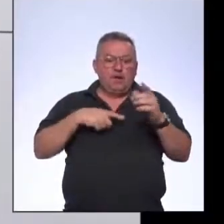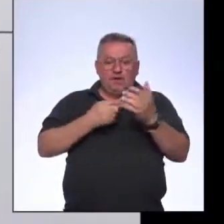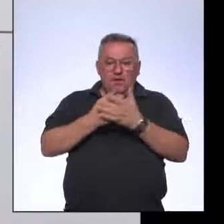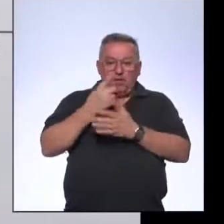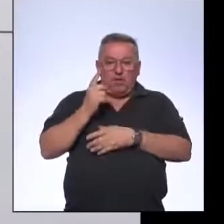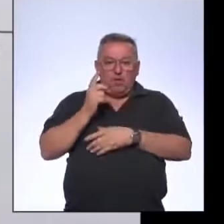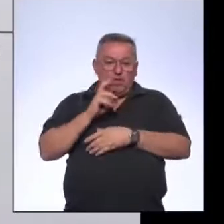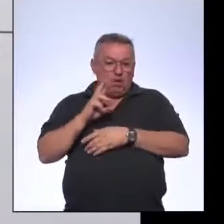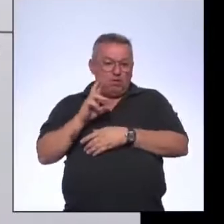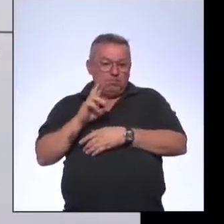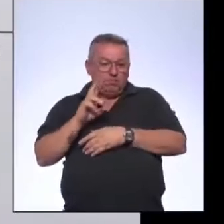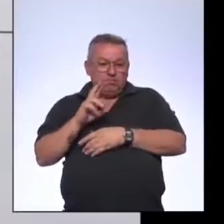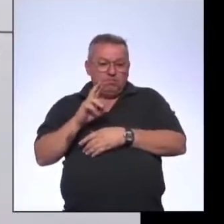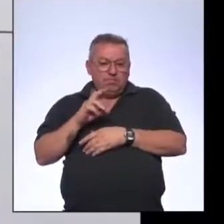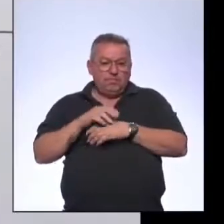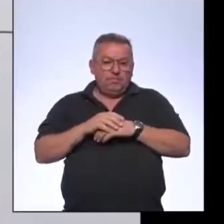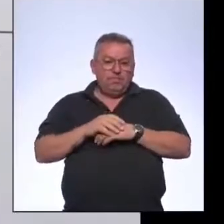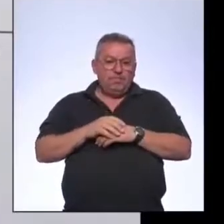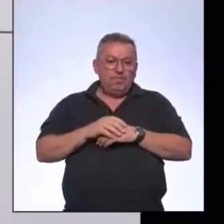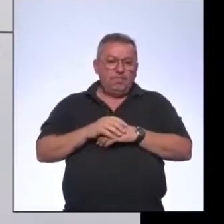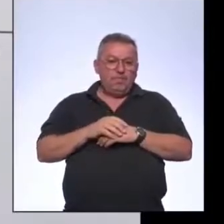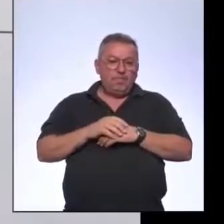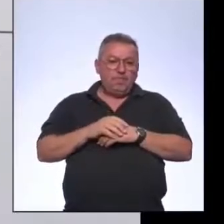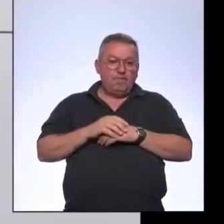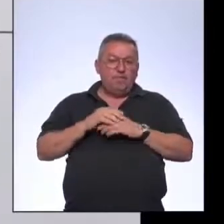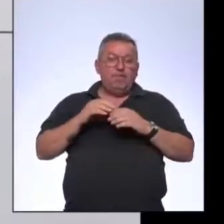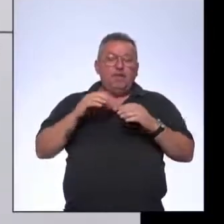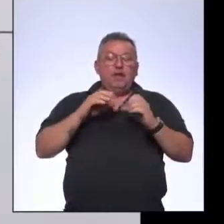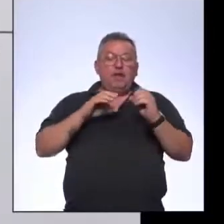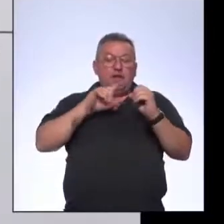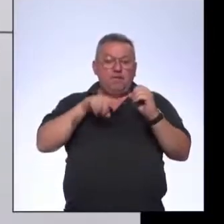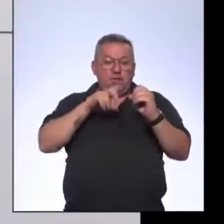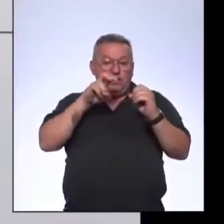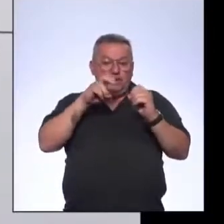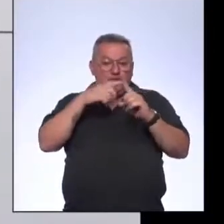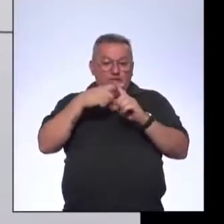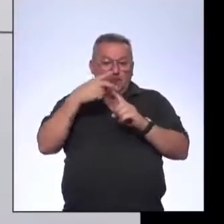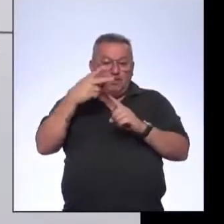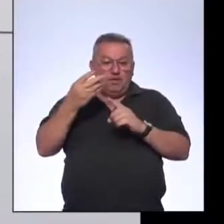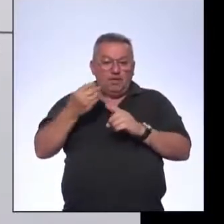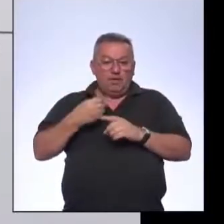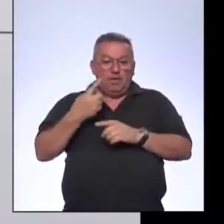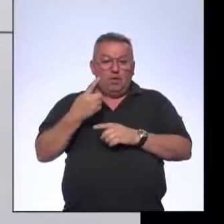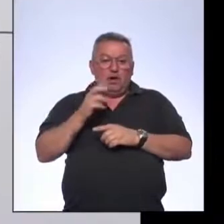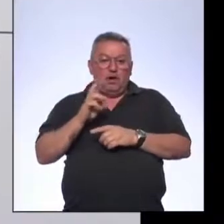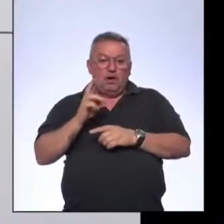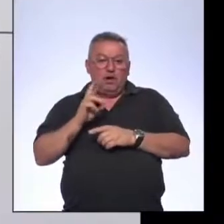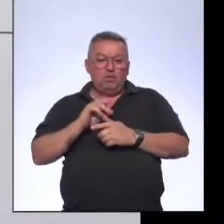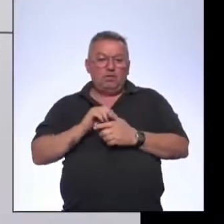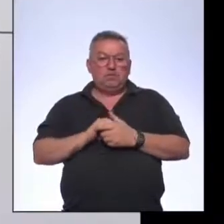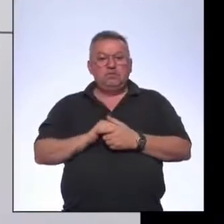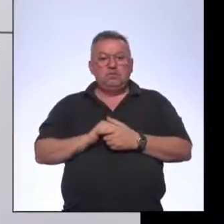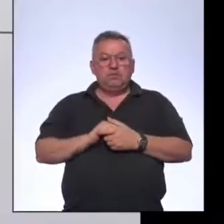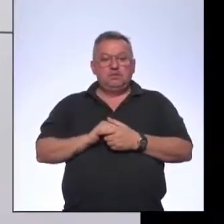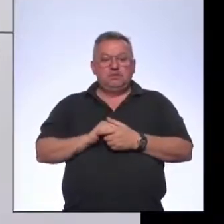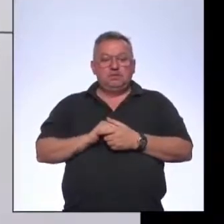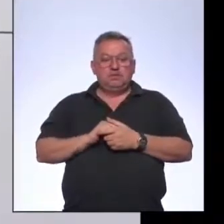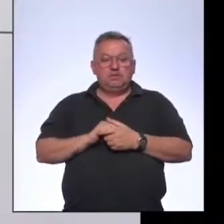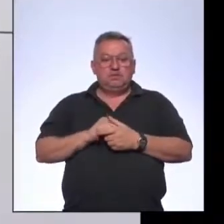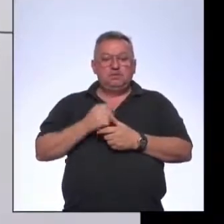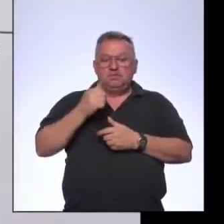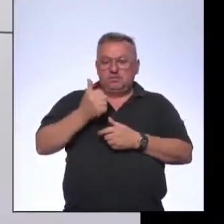né E aí se eu multiplicar 0,5 por 2 vai me gerar o que um real